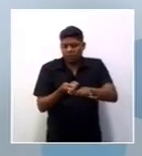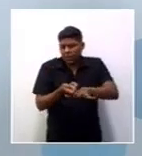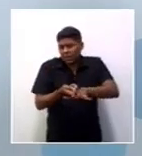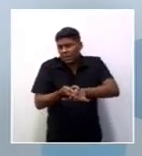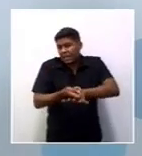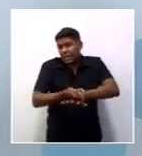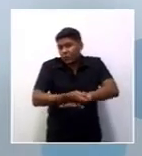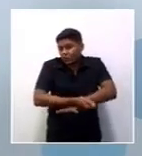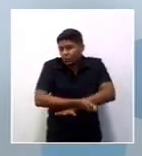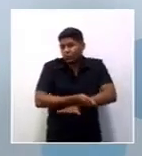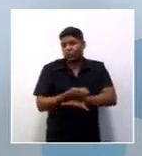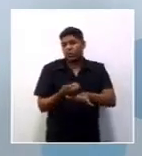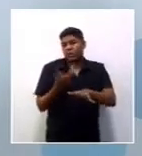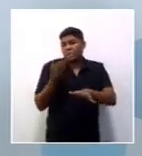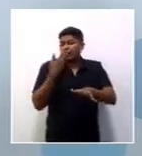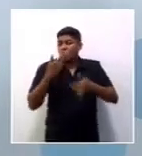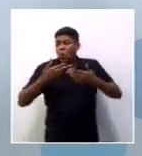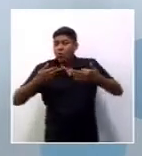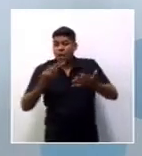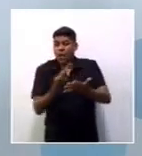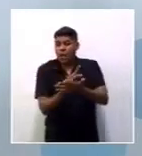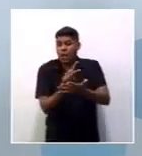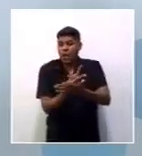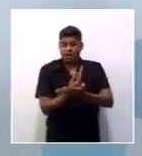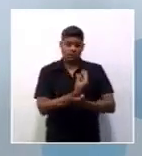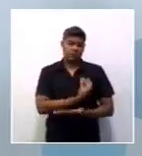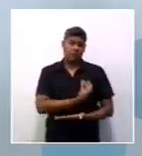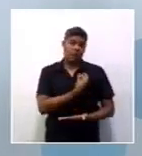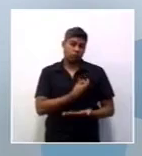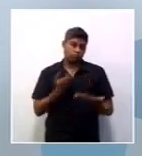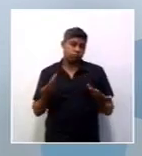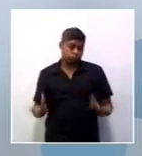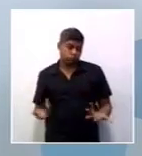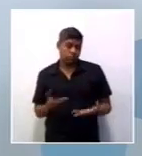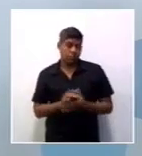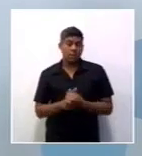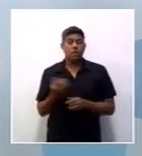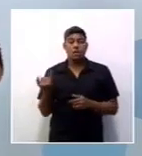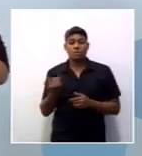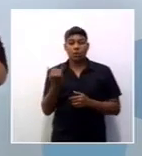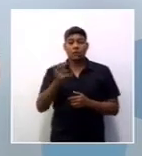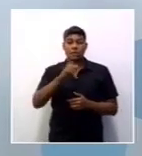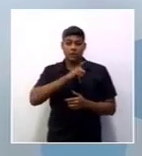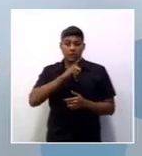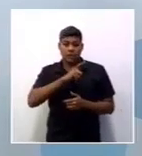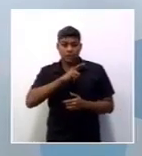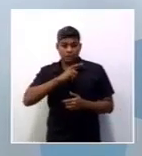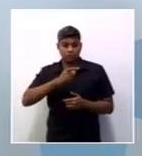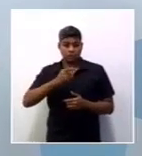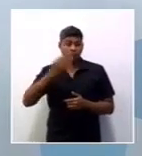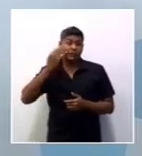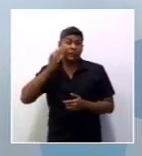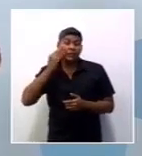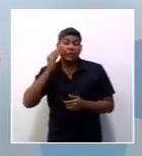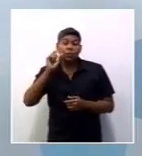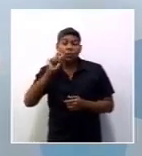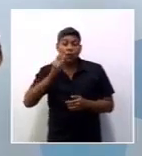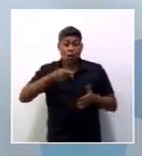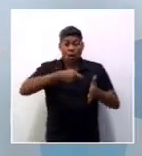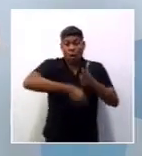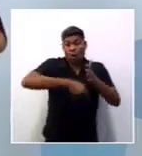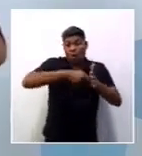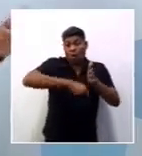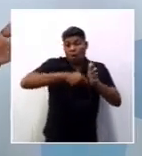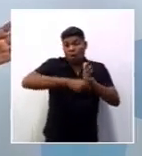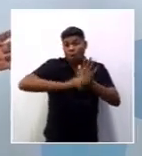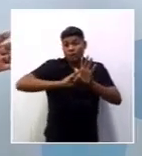gente uma impressão errada do que as coisas realmente são. Então, por isso que é importante a gente ter na nossa cabeça que a fake news ela não é obrigatoriamente uma